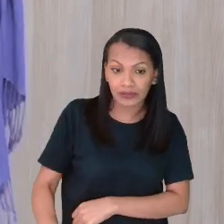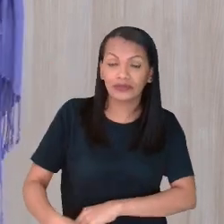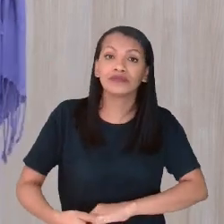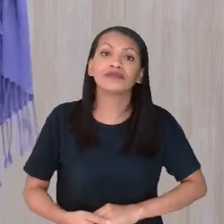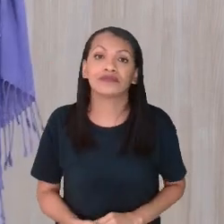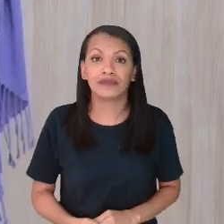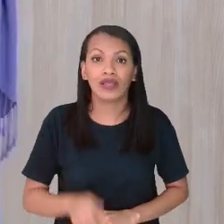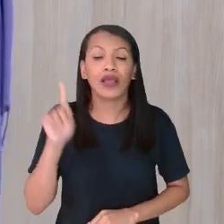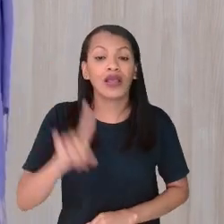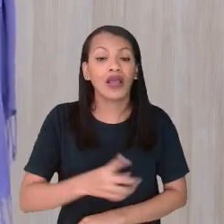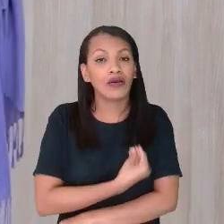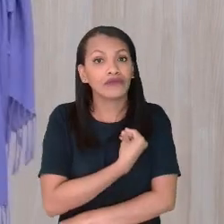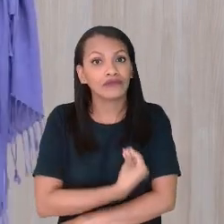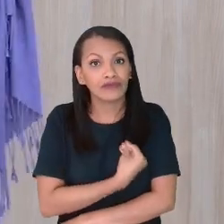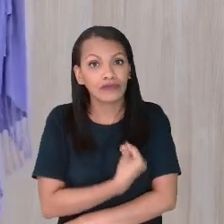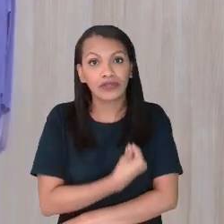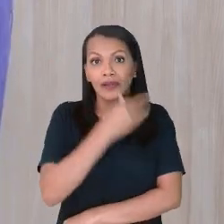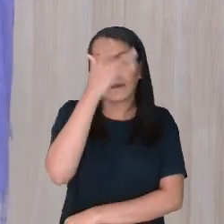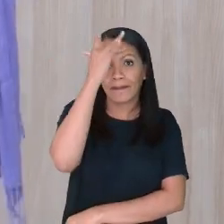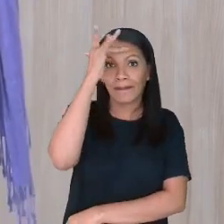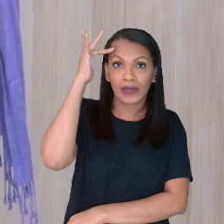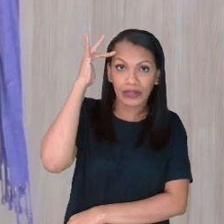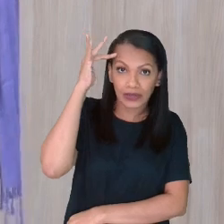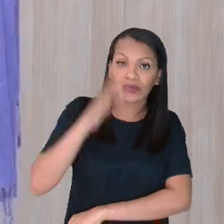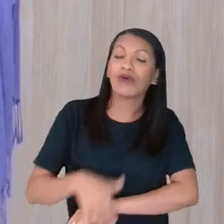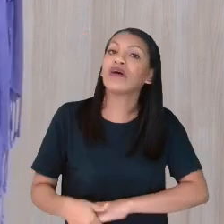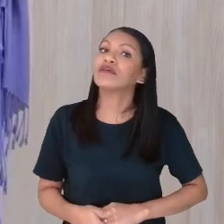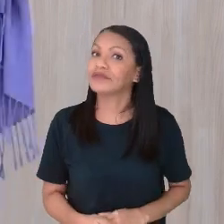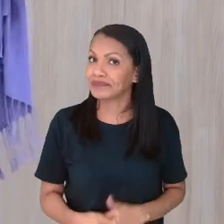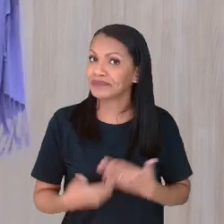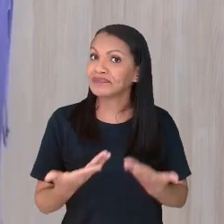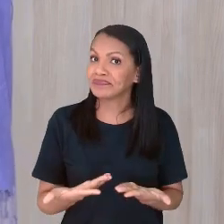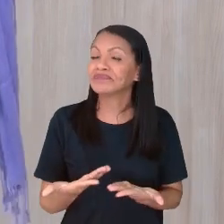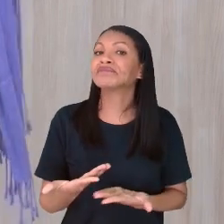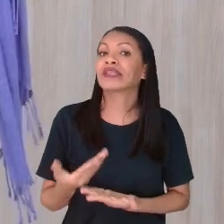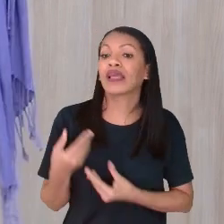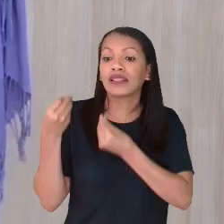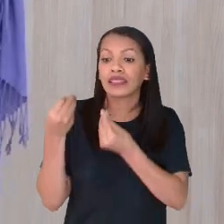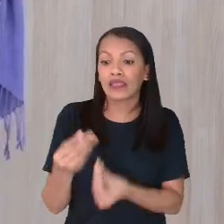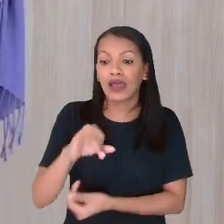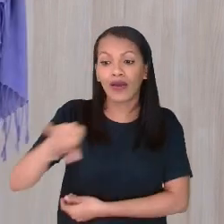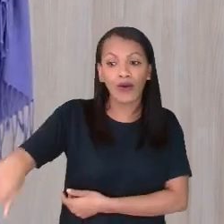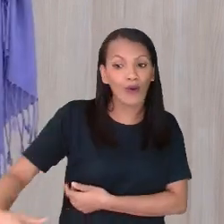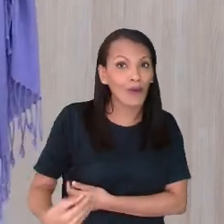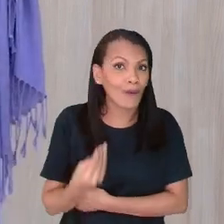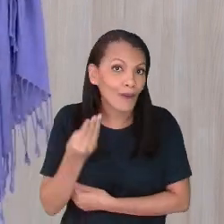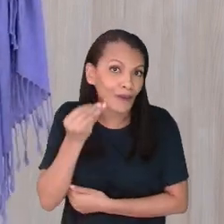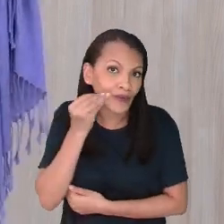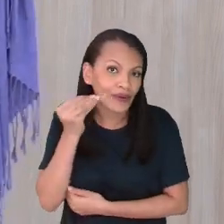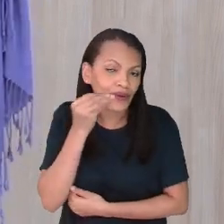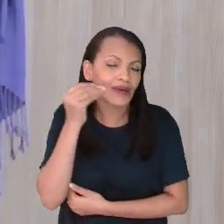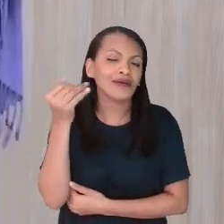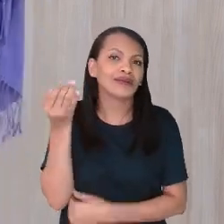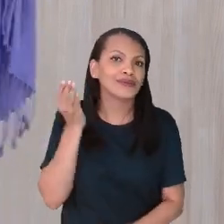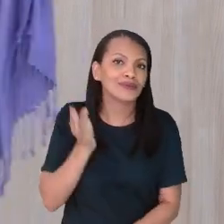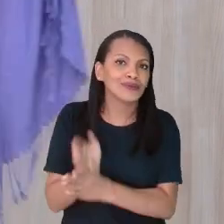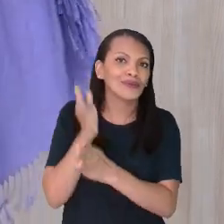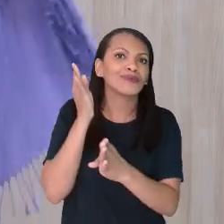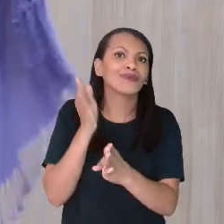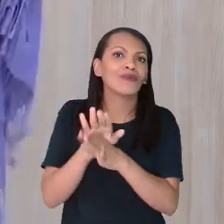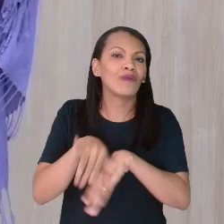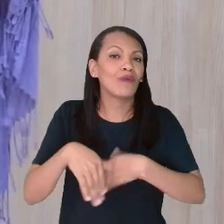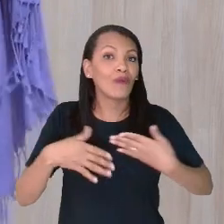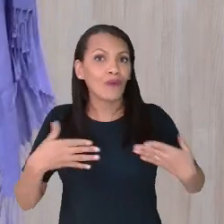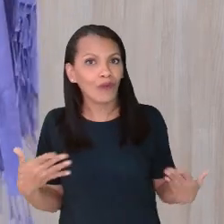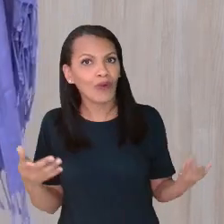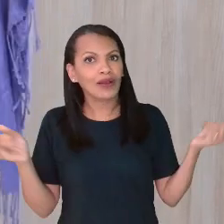transformar a vida dessas pessoas, dar a elas uma oportunidade de descobrir o quanto